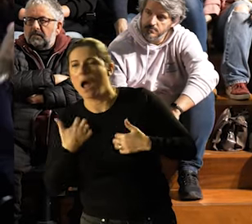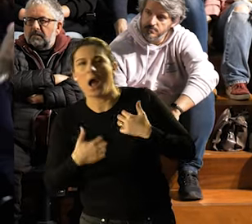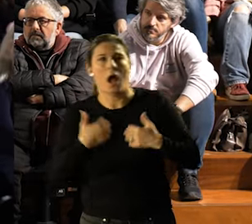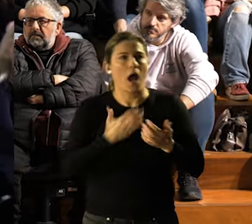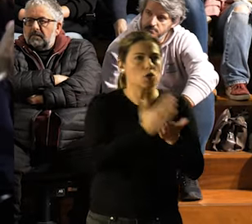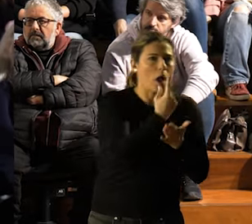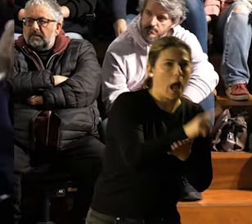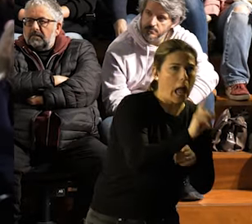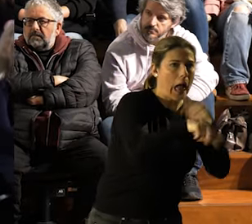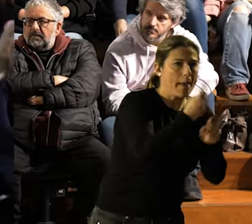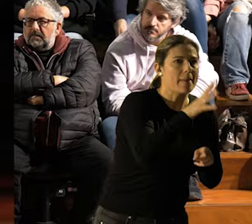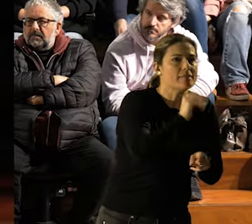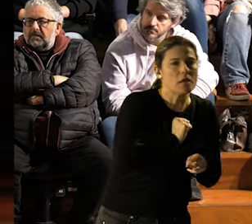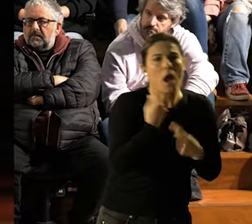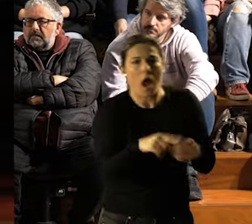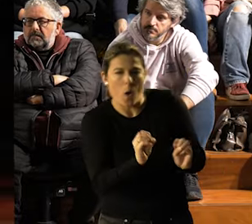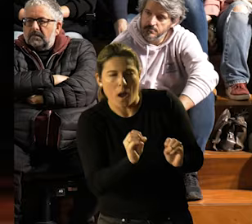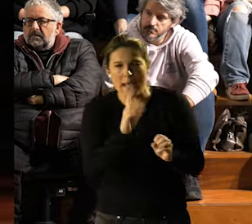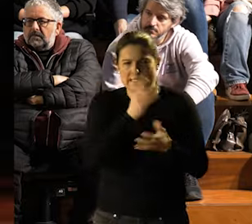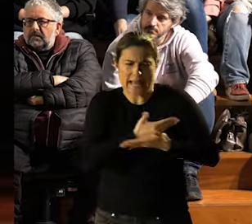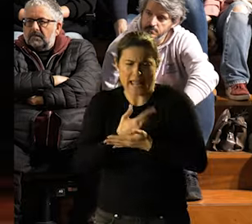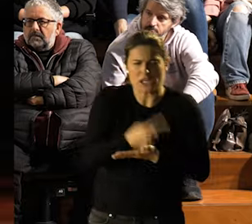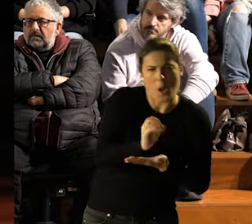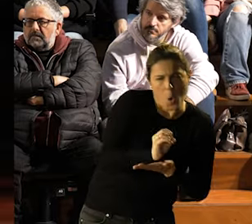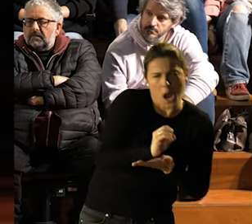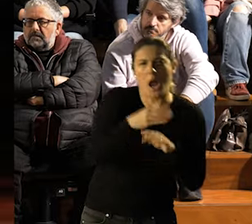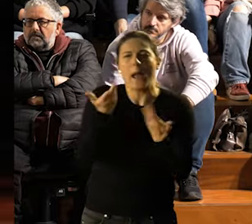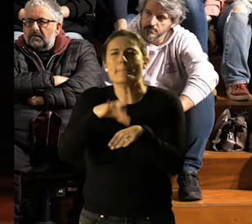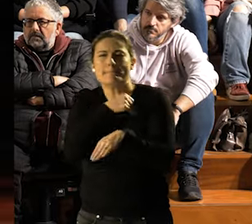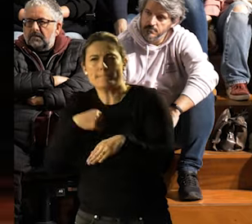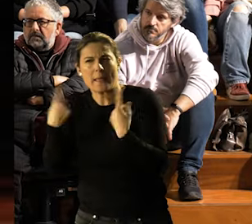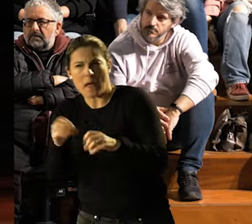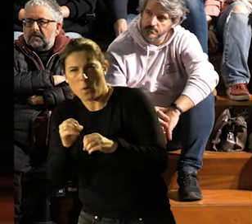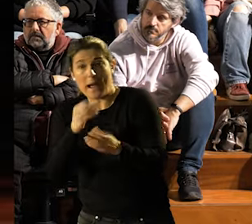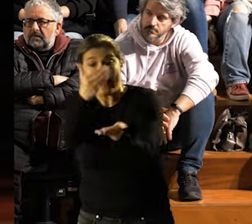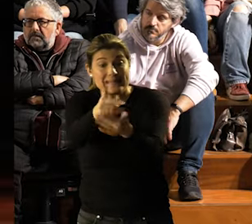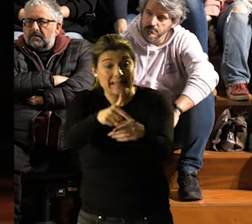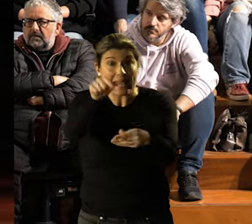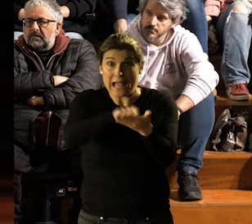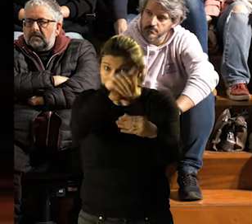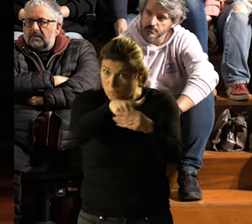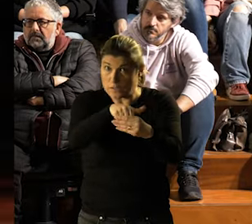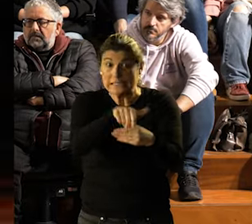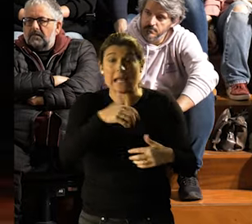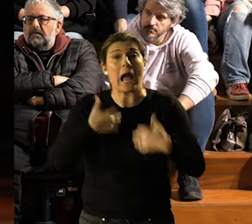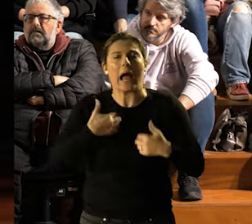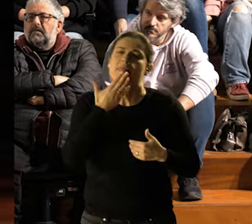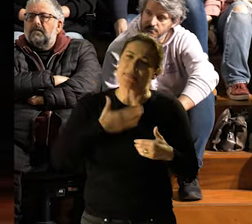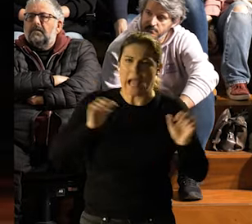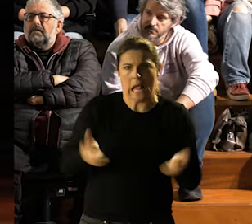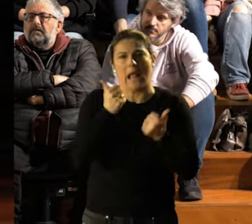se à escola ou não amanhã para os meus filhos se tem creche ou se não tem se tem ou não médico até às urnas essas angústias podem noos